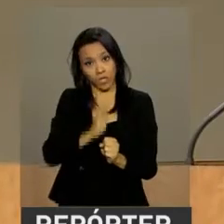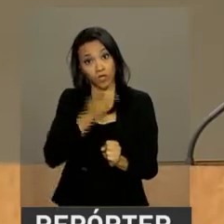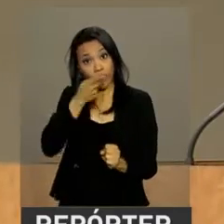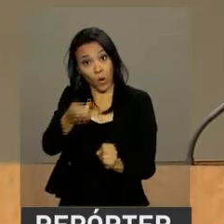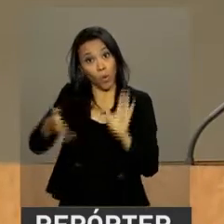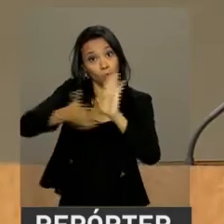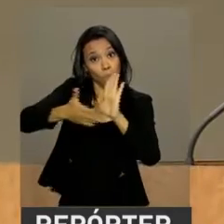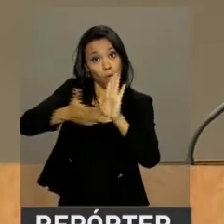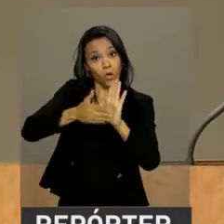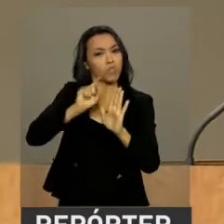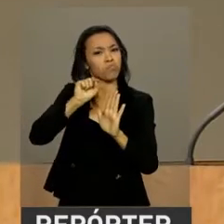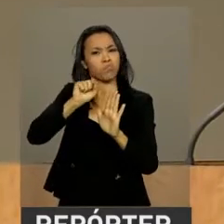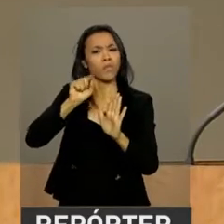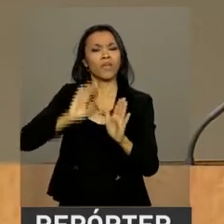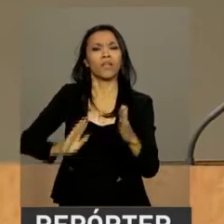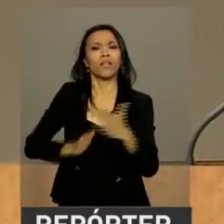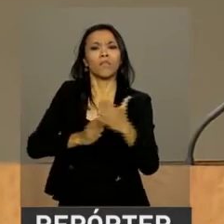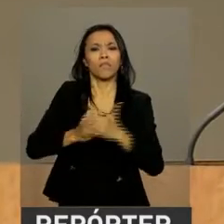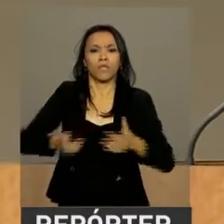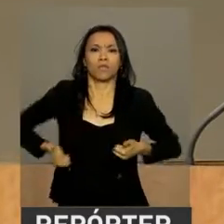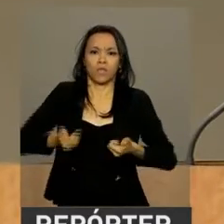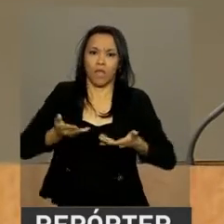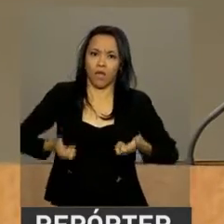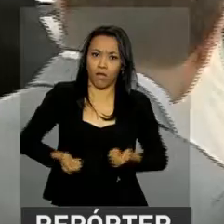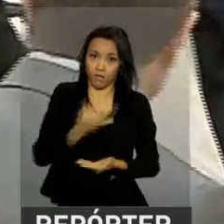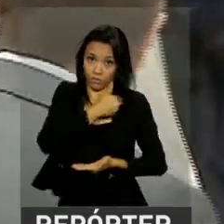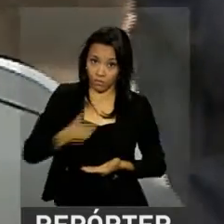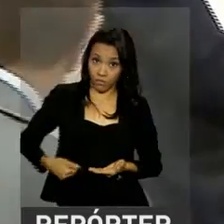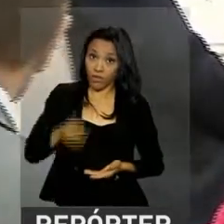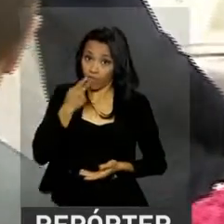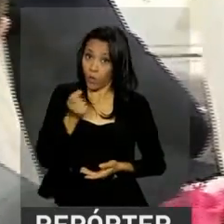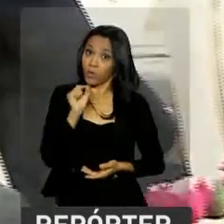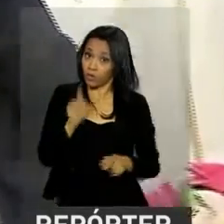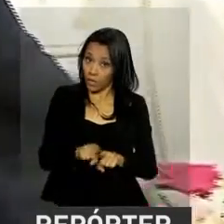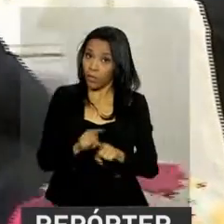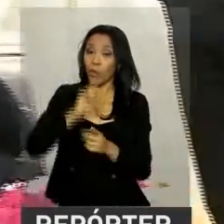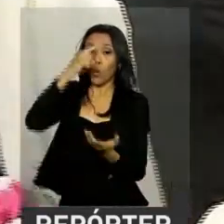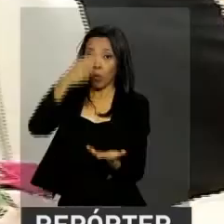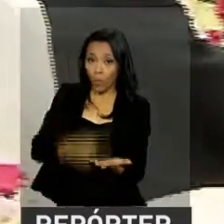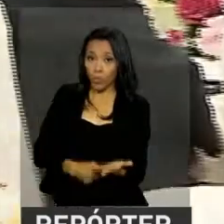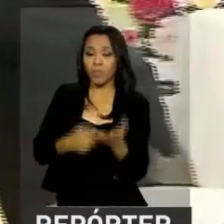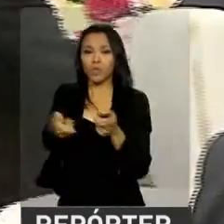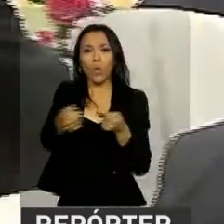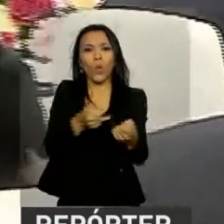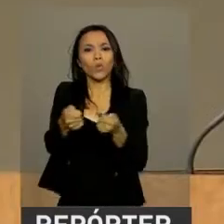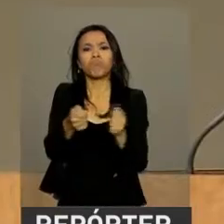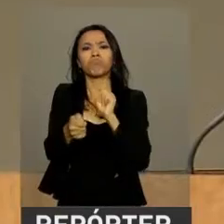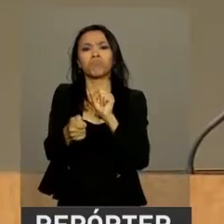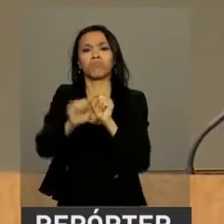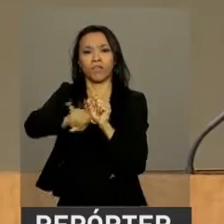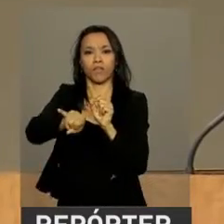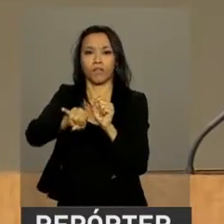medida que limita o crescimento dos gastos públicos e reafirmou o compromisso com o controle da inflação.